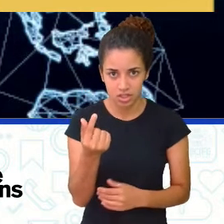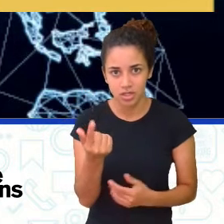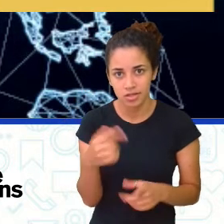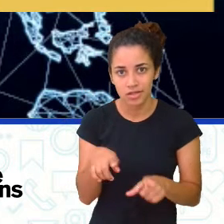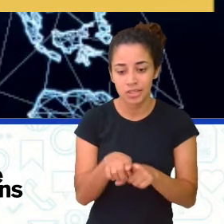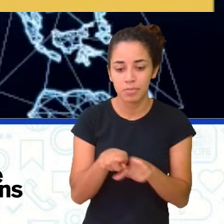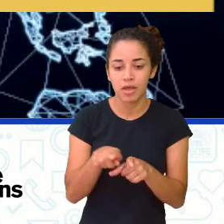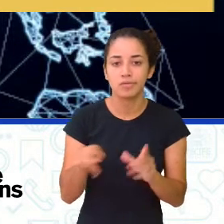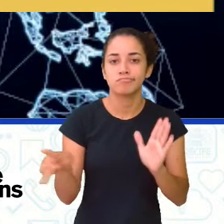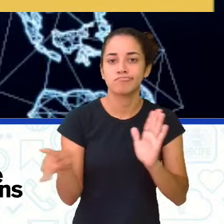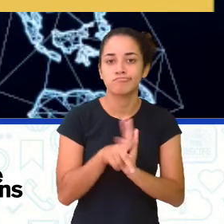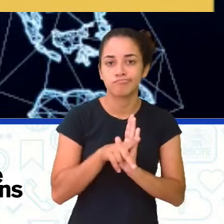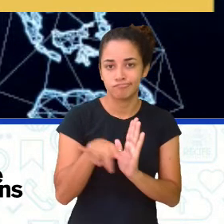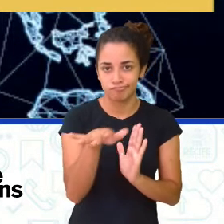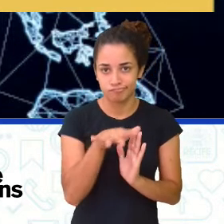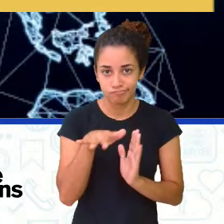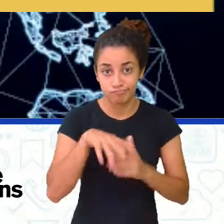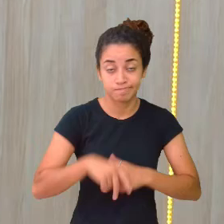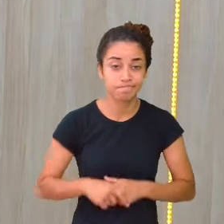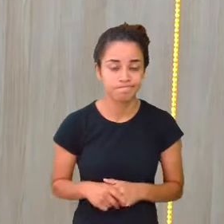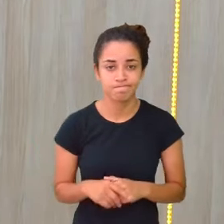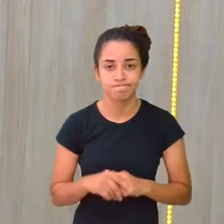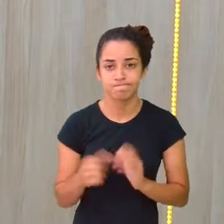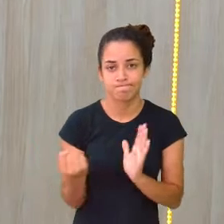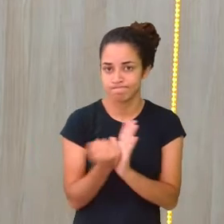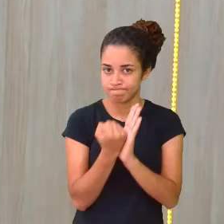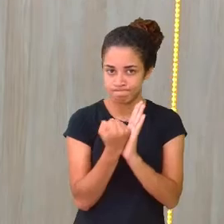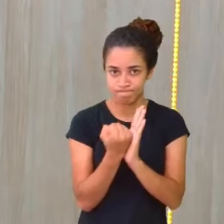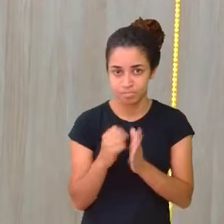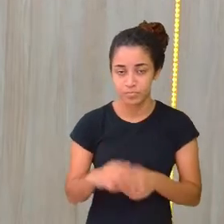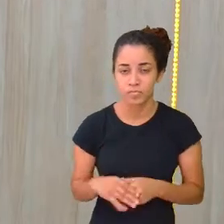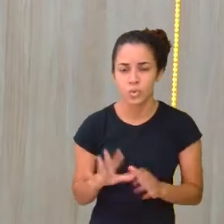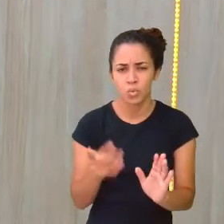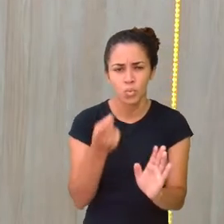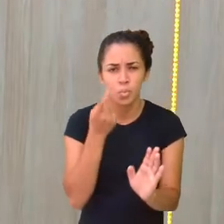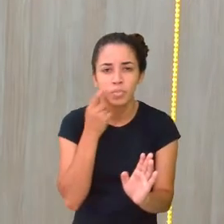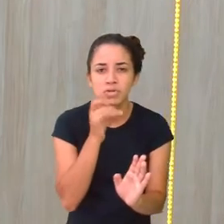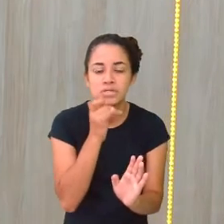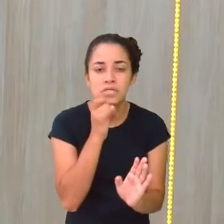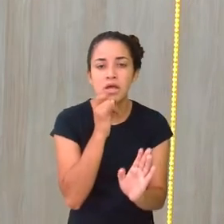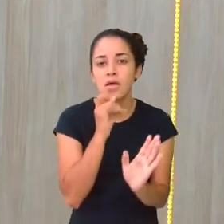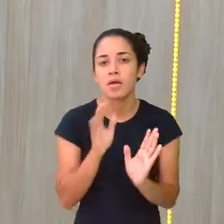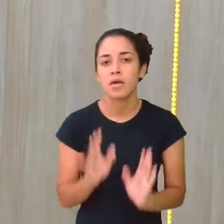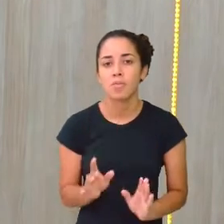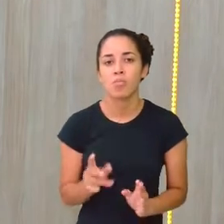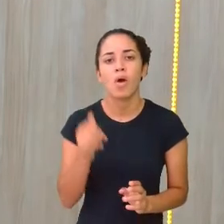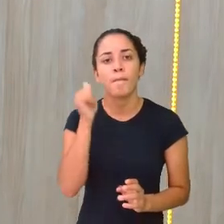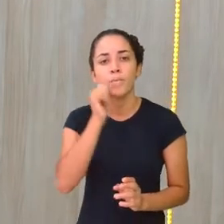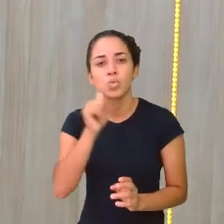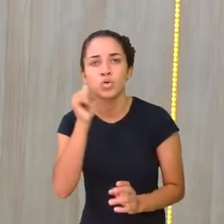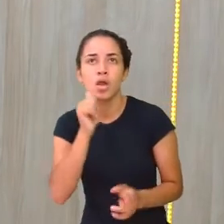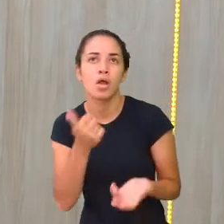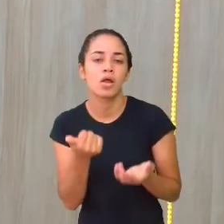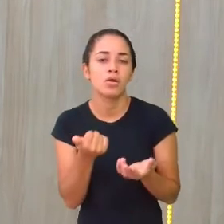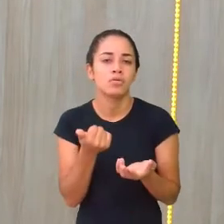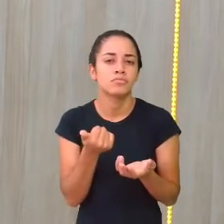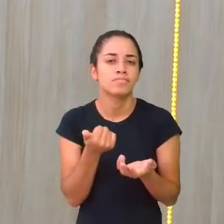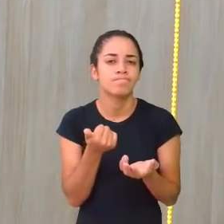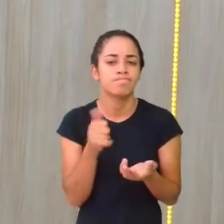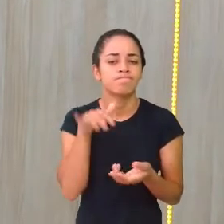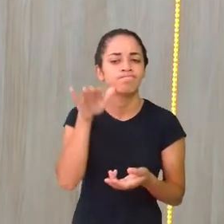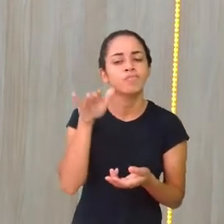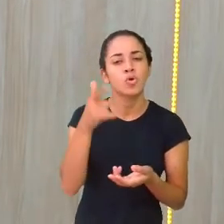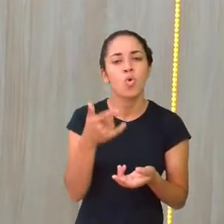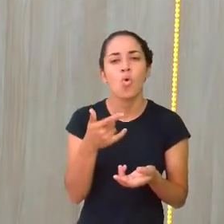da propriedade. Vamos pegar um exemplo bem perto da gente. Aquela moçazinha que começa agora a trabalhar,